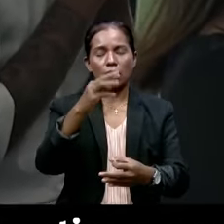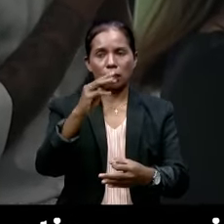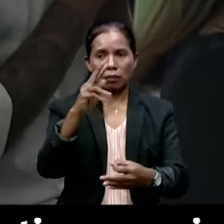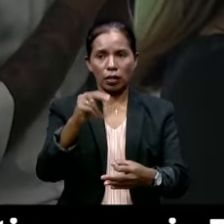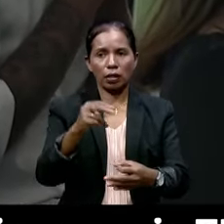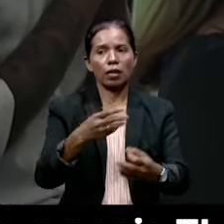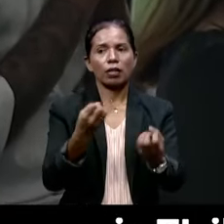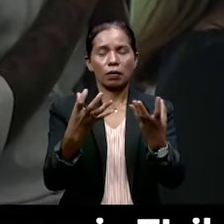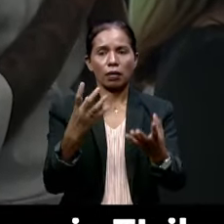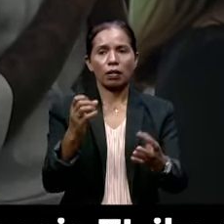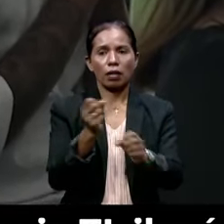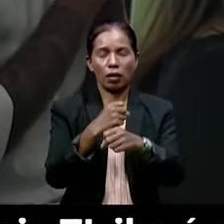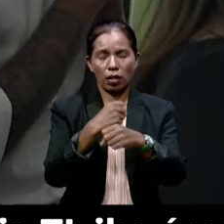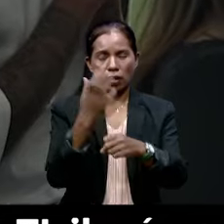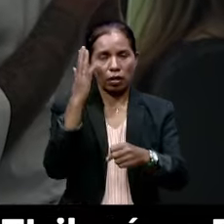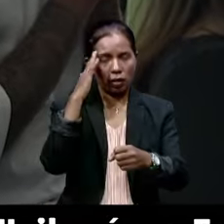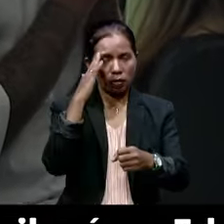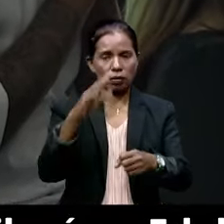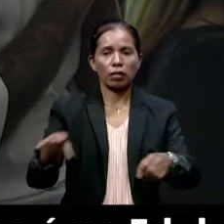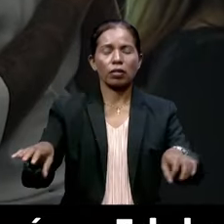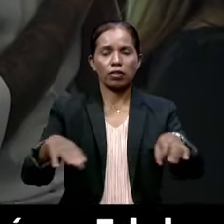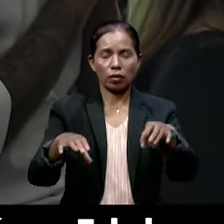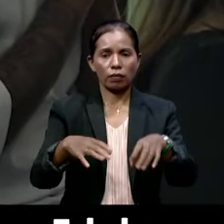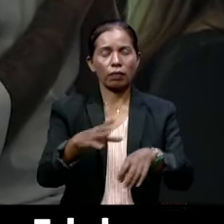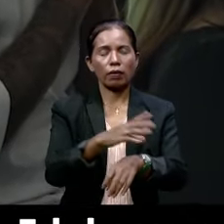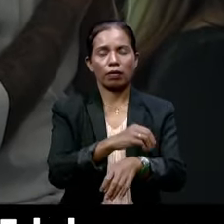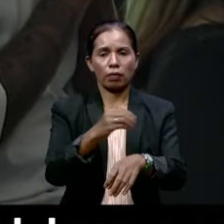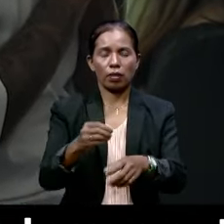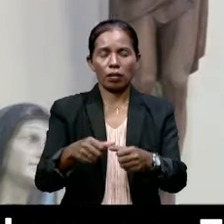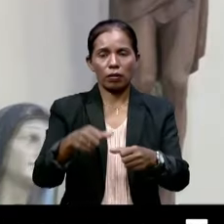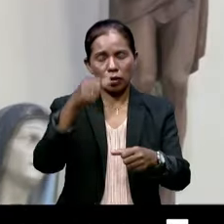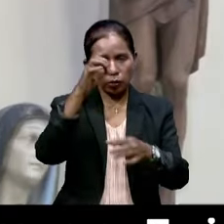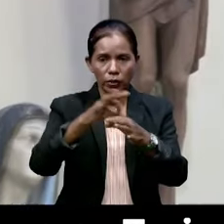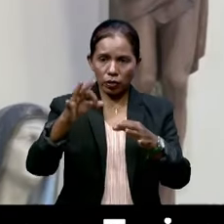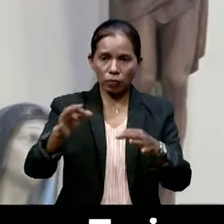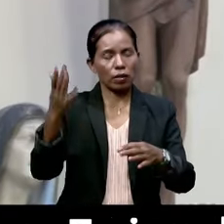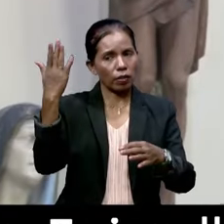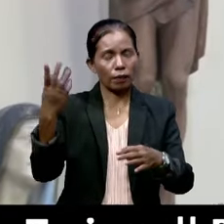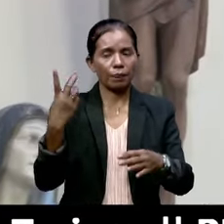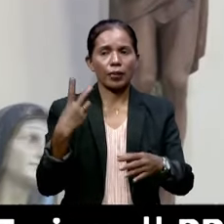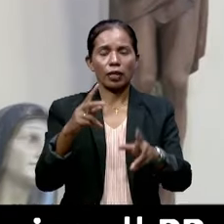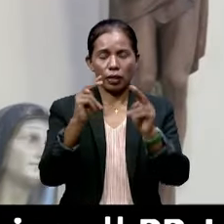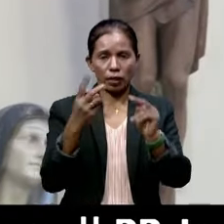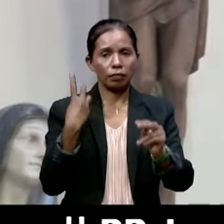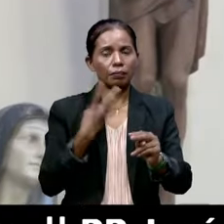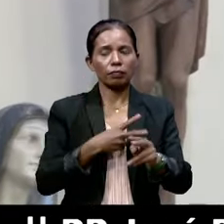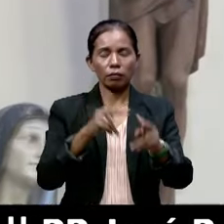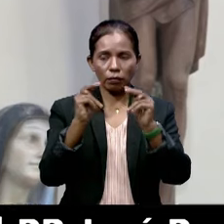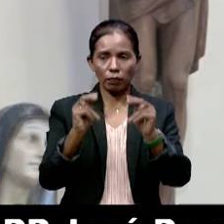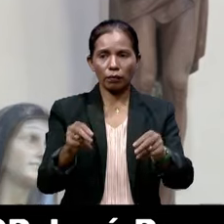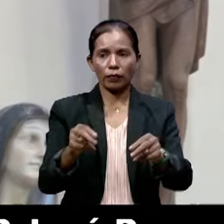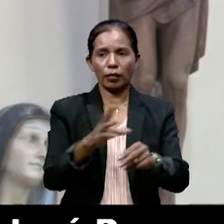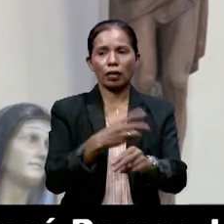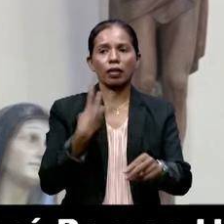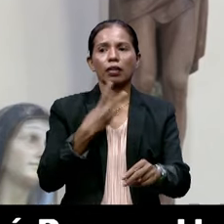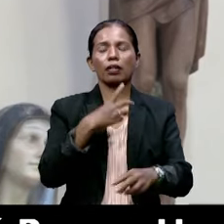Baracliu, bahalo, refresam vida espiritual nem inaba. Quanto ainda não é bem, mas ainda precisa acentuar, lintan, e